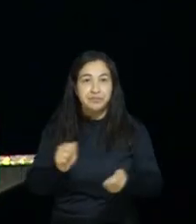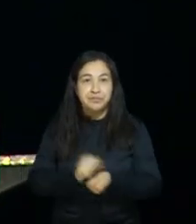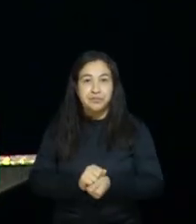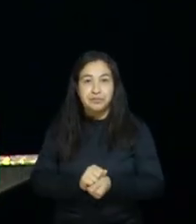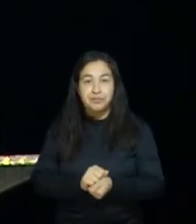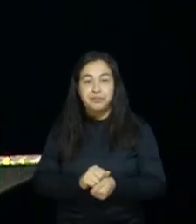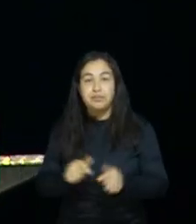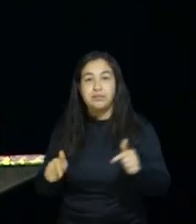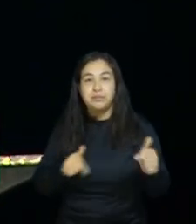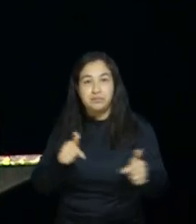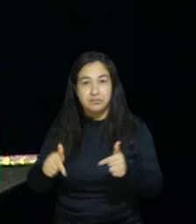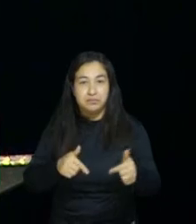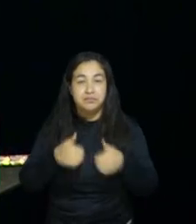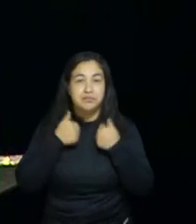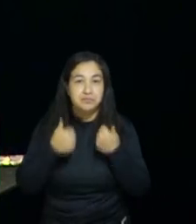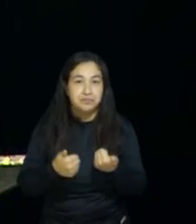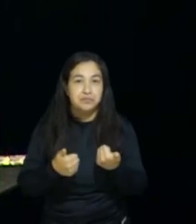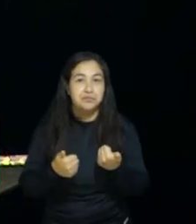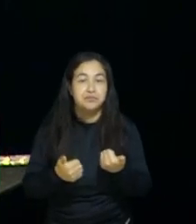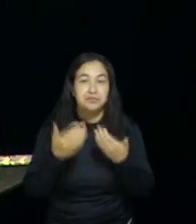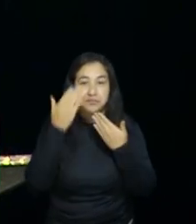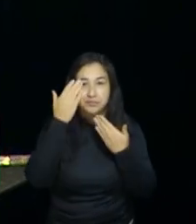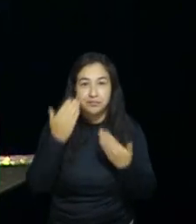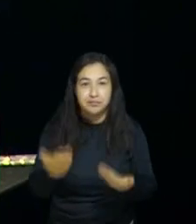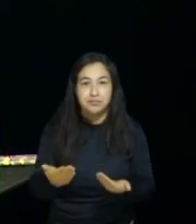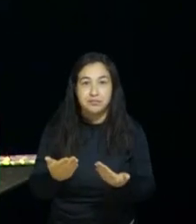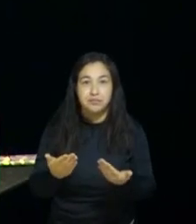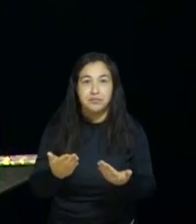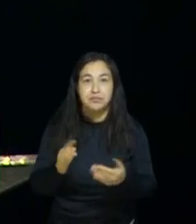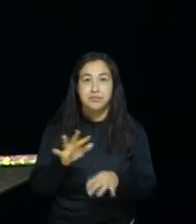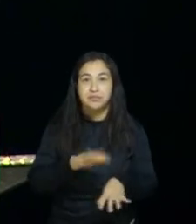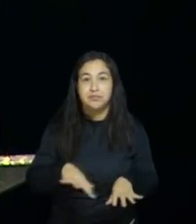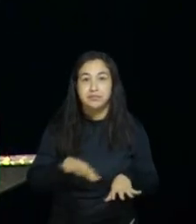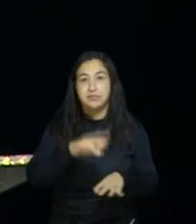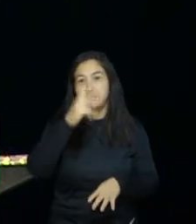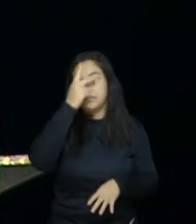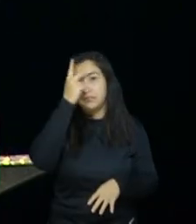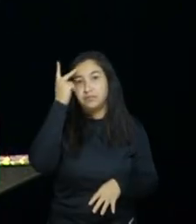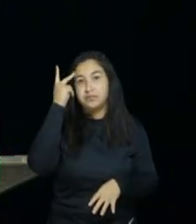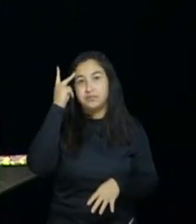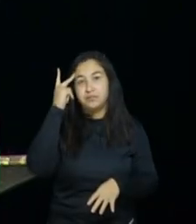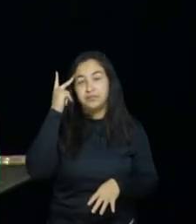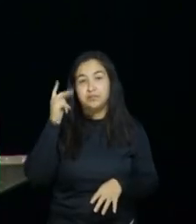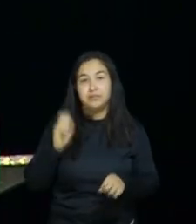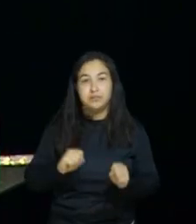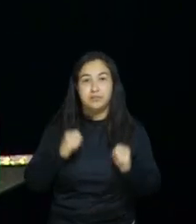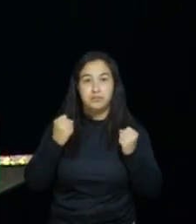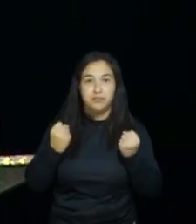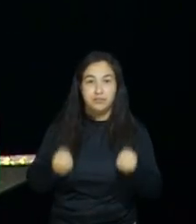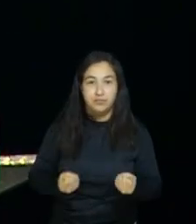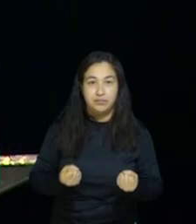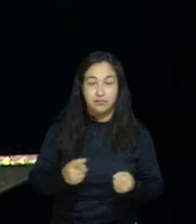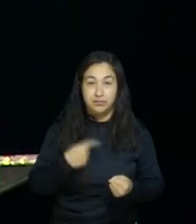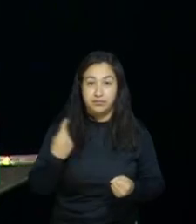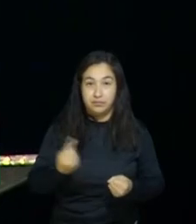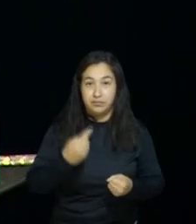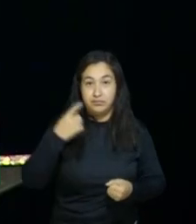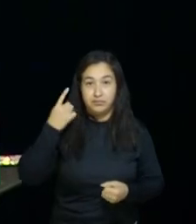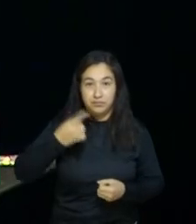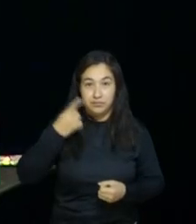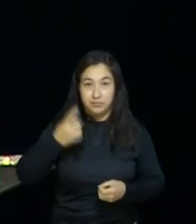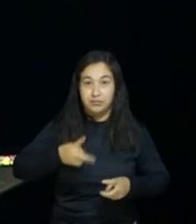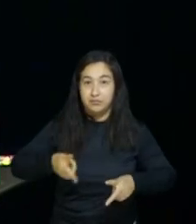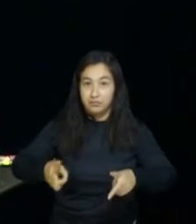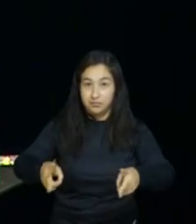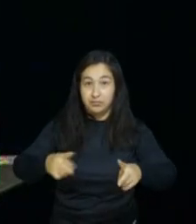belo trabalho. Então, deixo a minha gratidão a essas pessoas que se engajaram. E nós, deputados, sempre cabe a